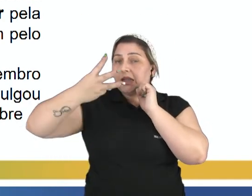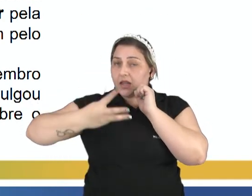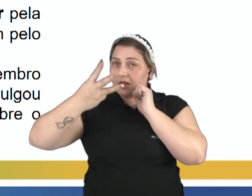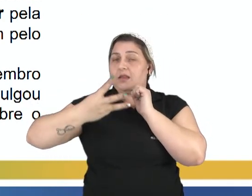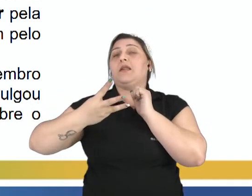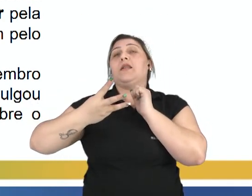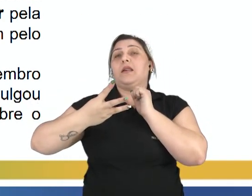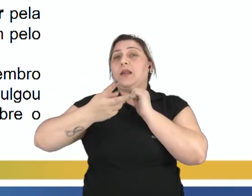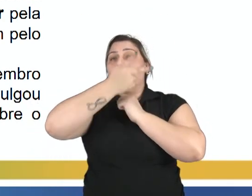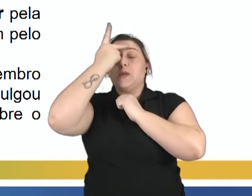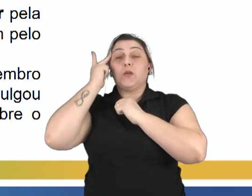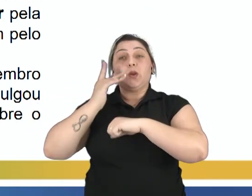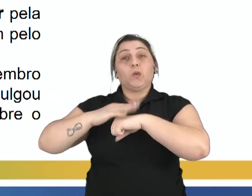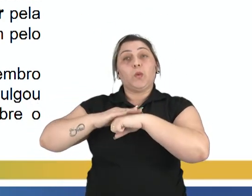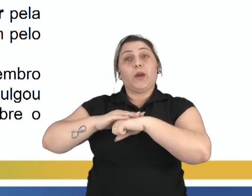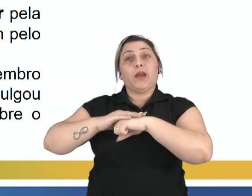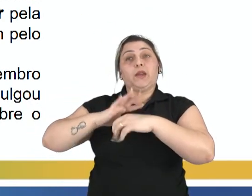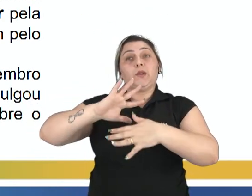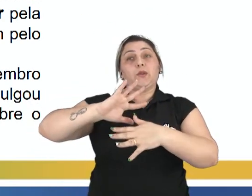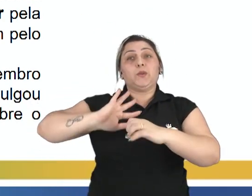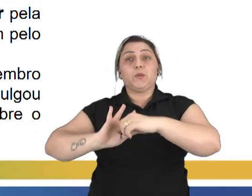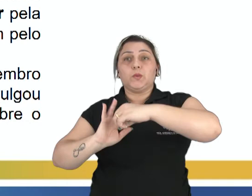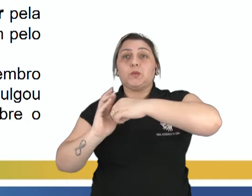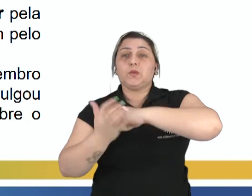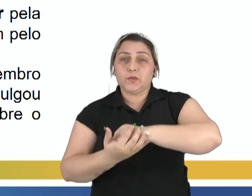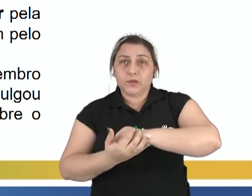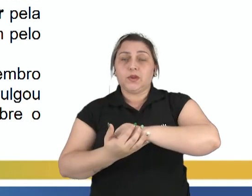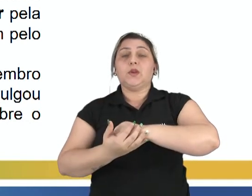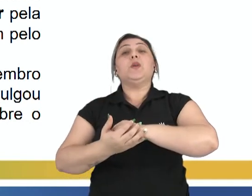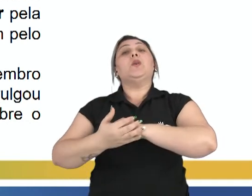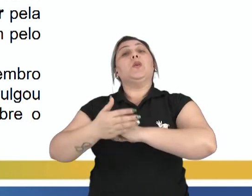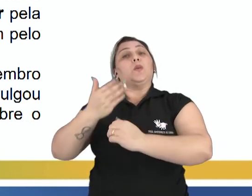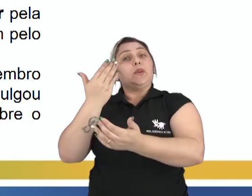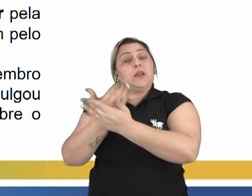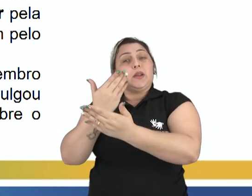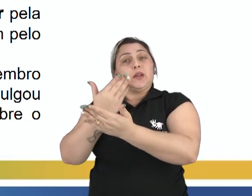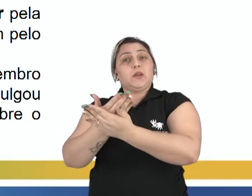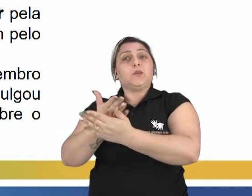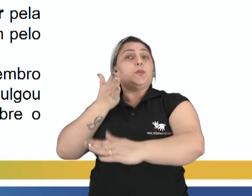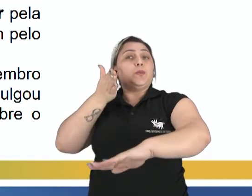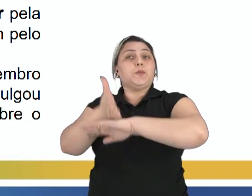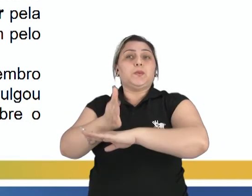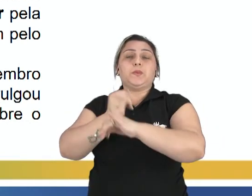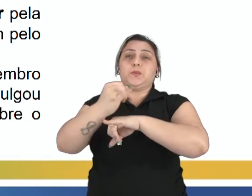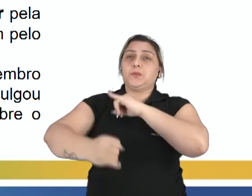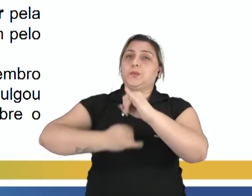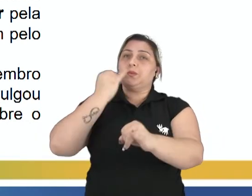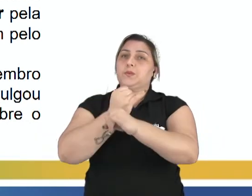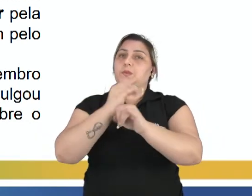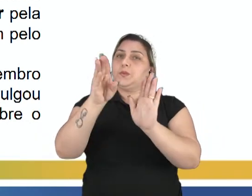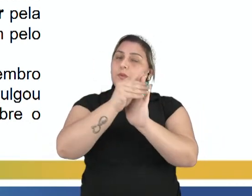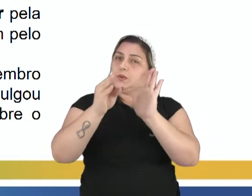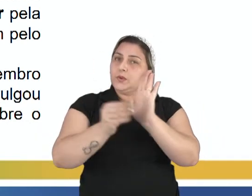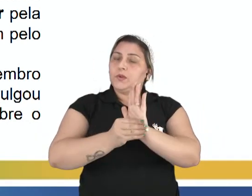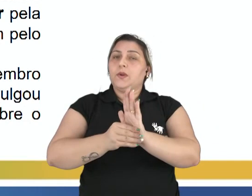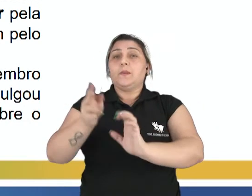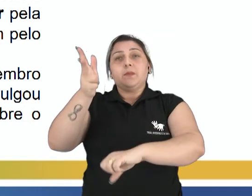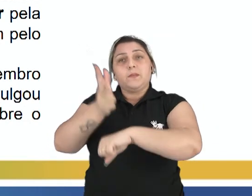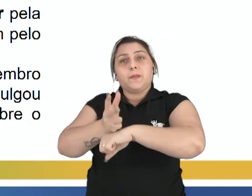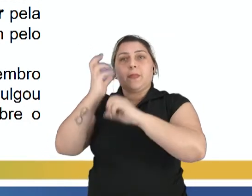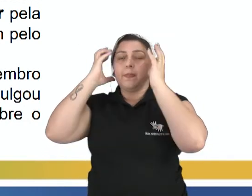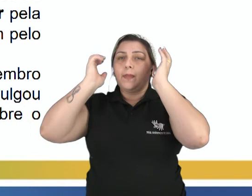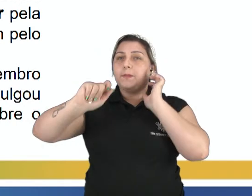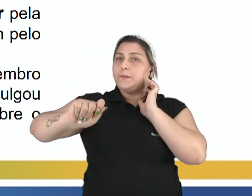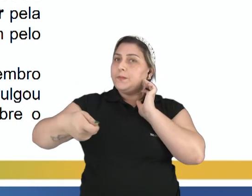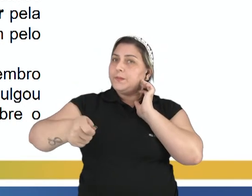de Covid-19. Desde então, os alunos têm acesso ao conteúdo escolar pela internet, por videoaula, pelo rádio